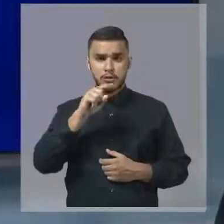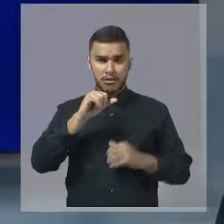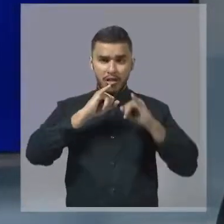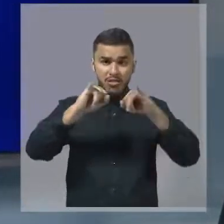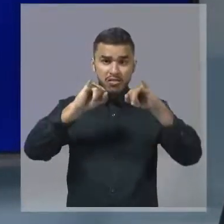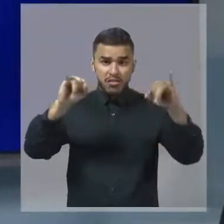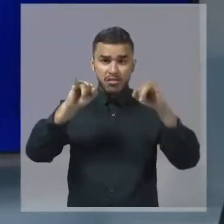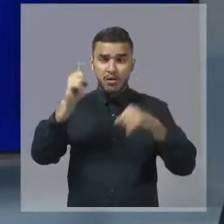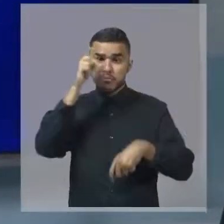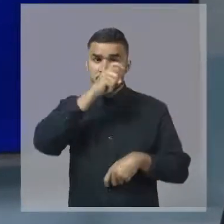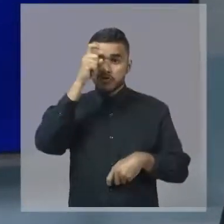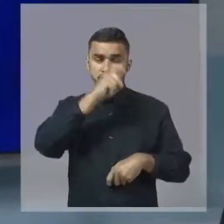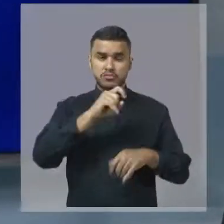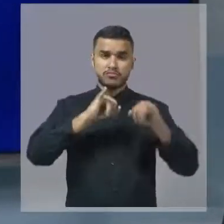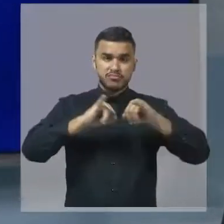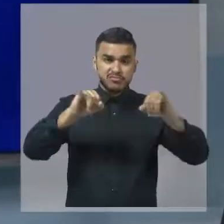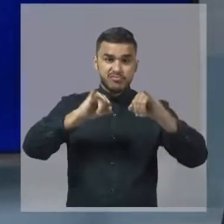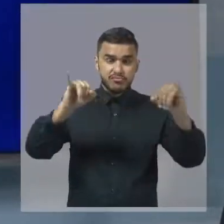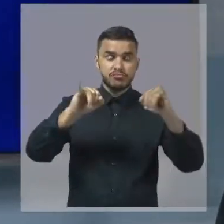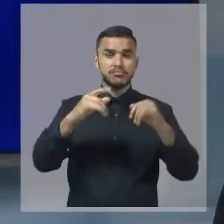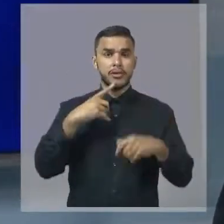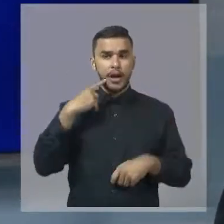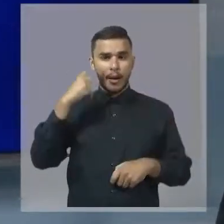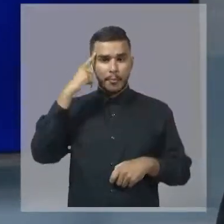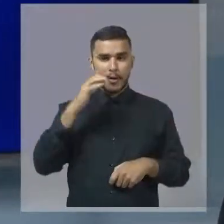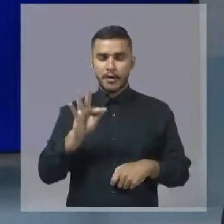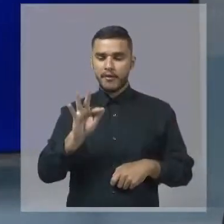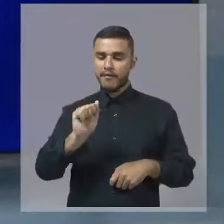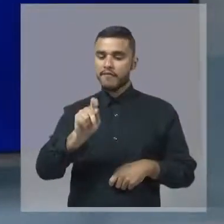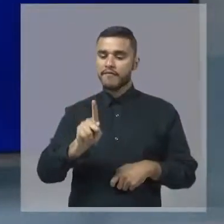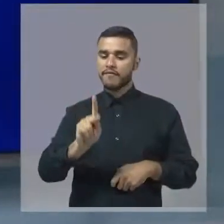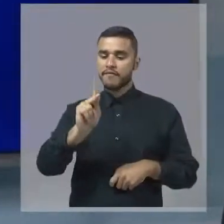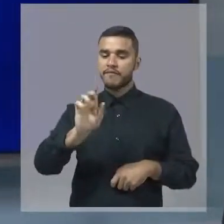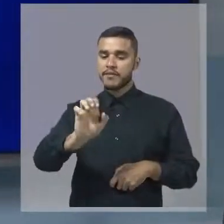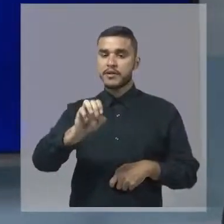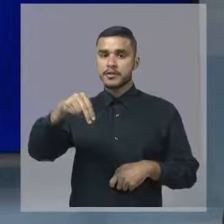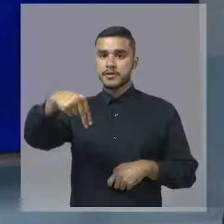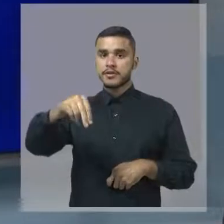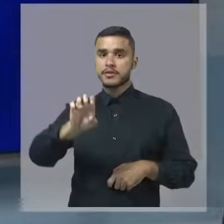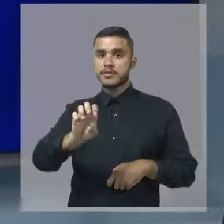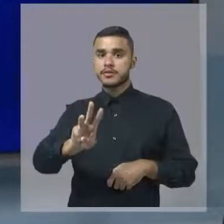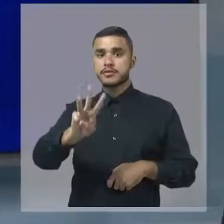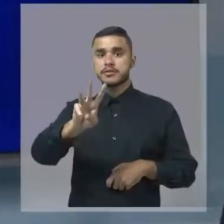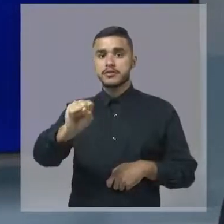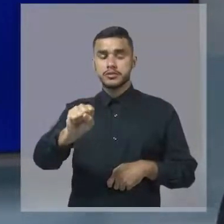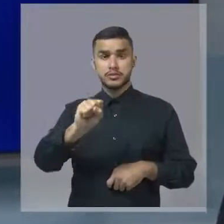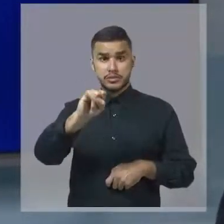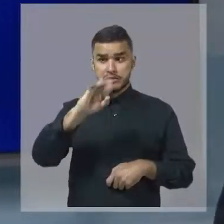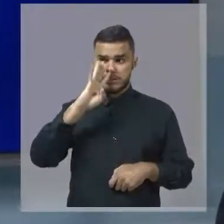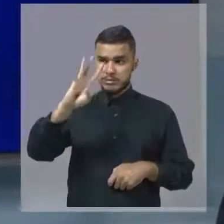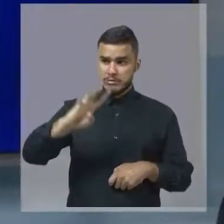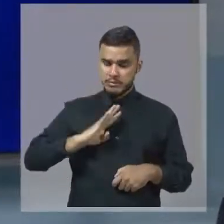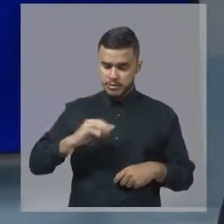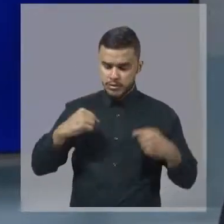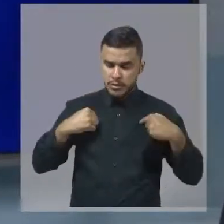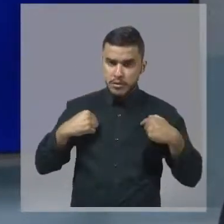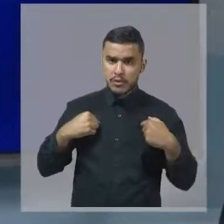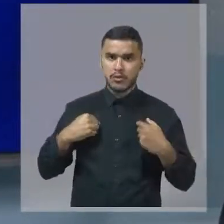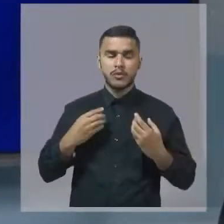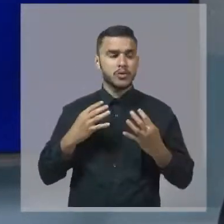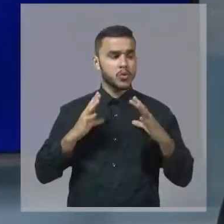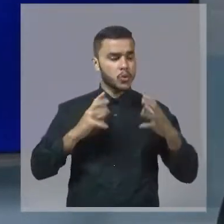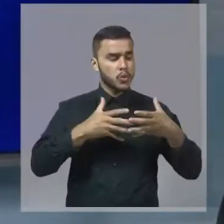news e especificamente aqueles que possam atingir a honra dos ministros do Supremo Tribunal e da própria